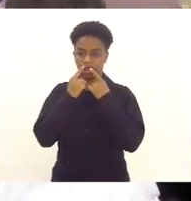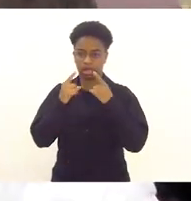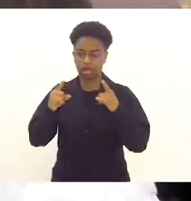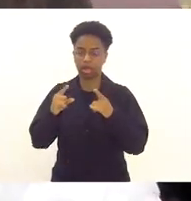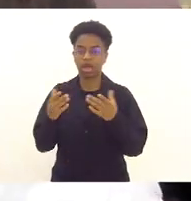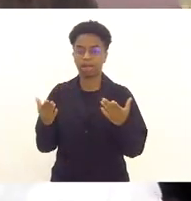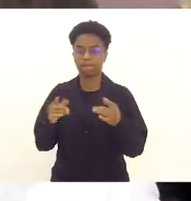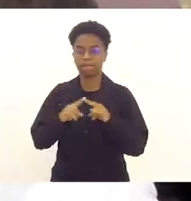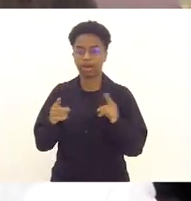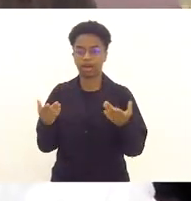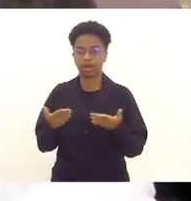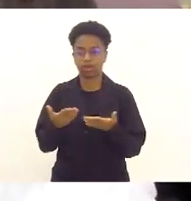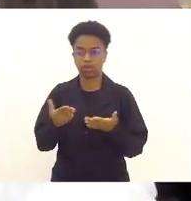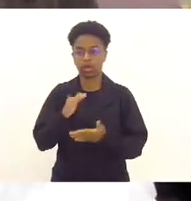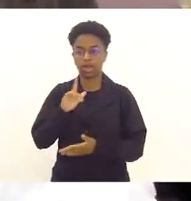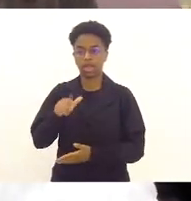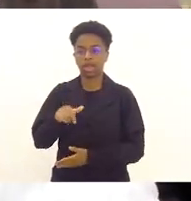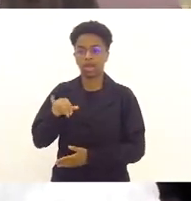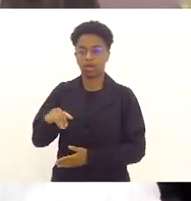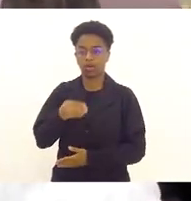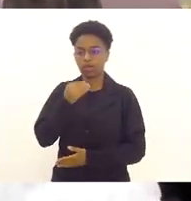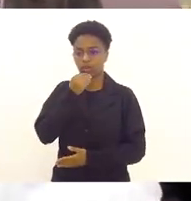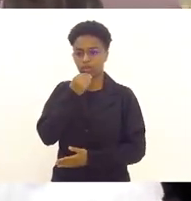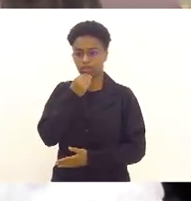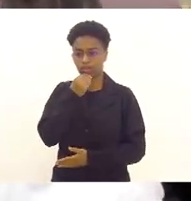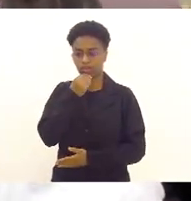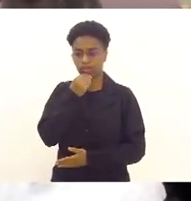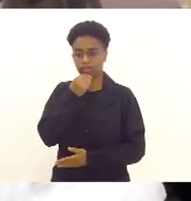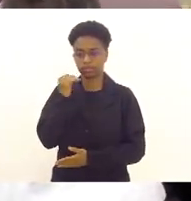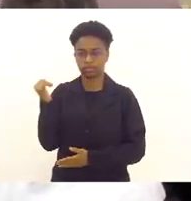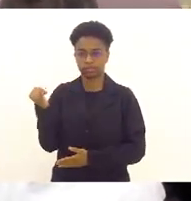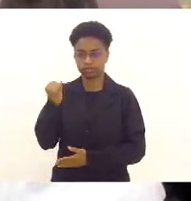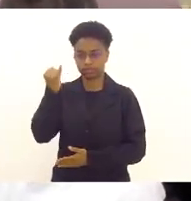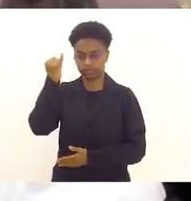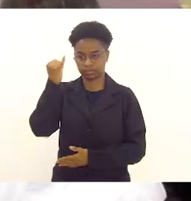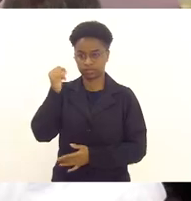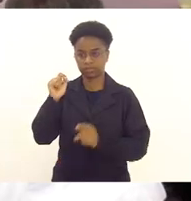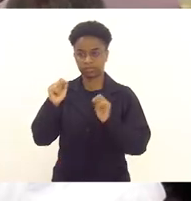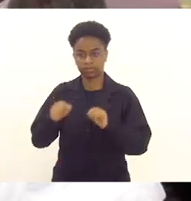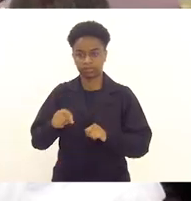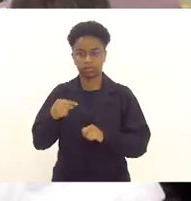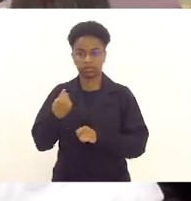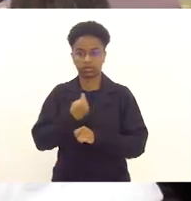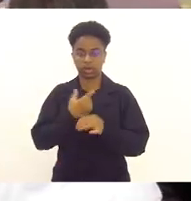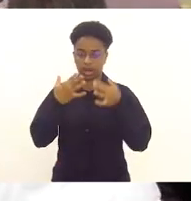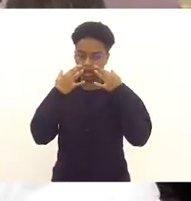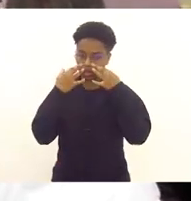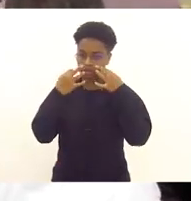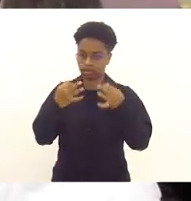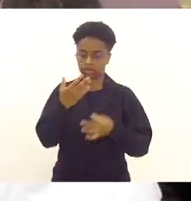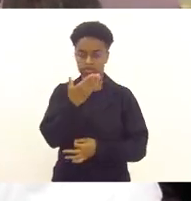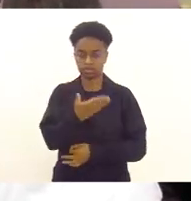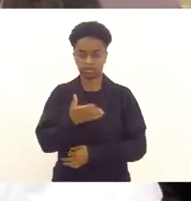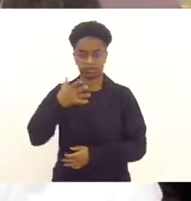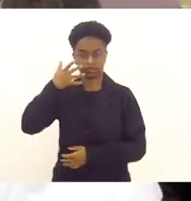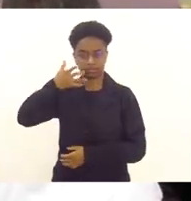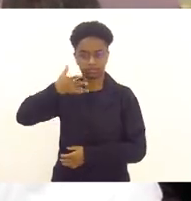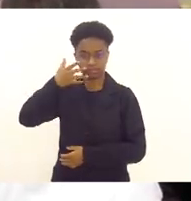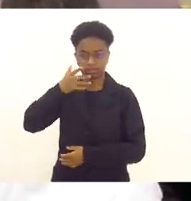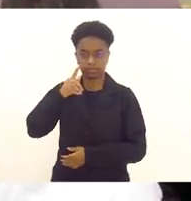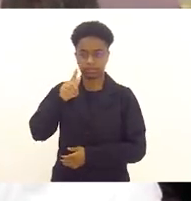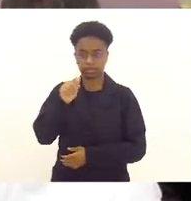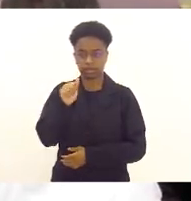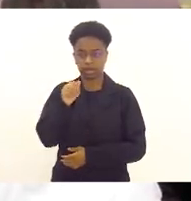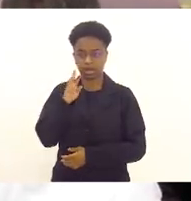agora vai ser uma oportunidade para que que a gente possa ouvir a senhora